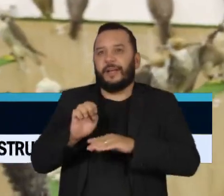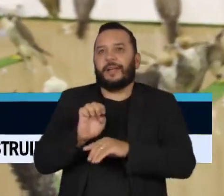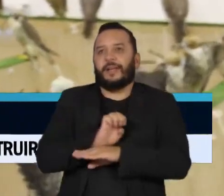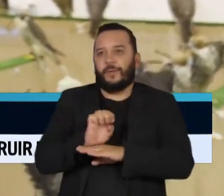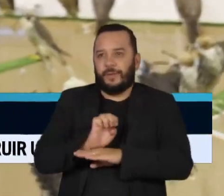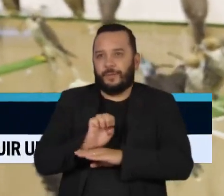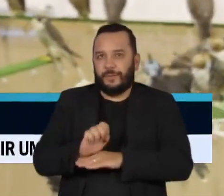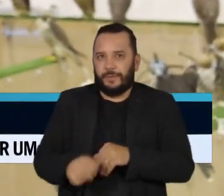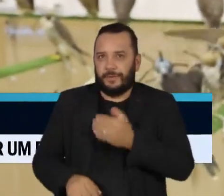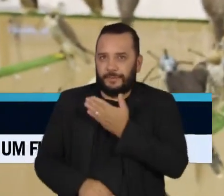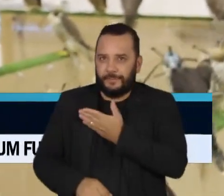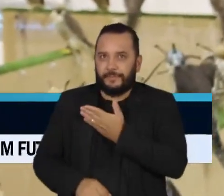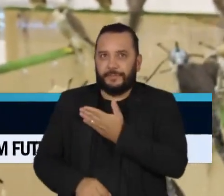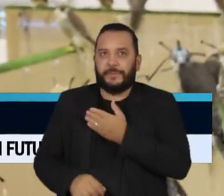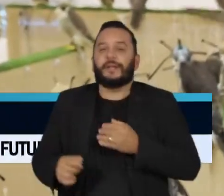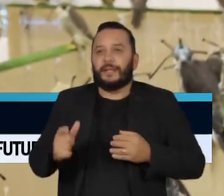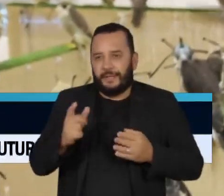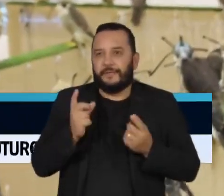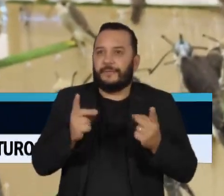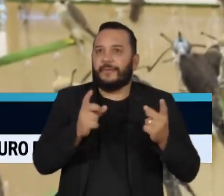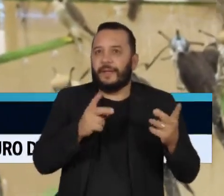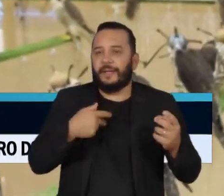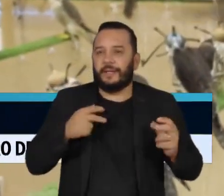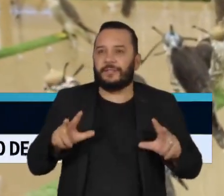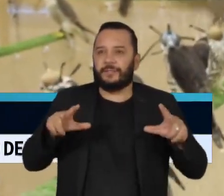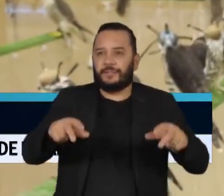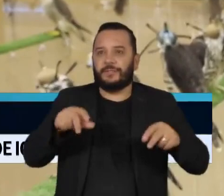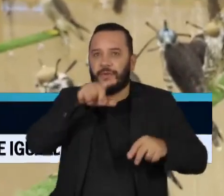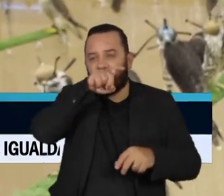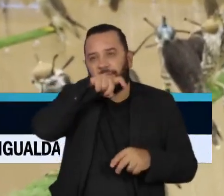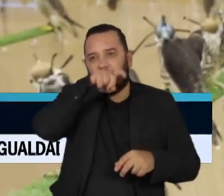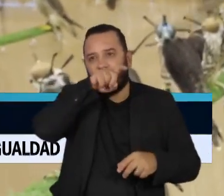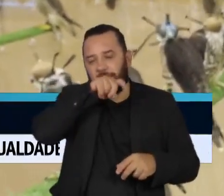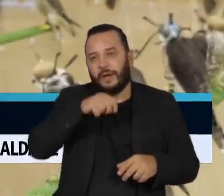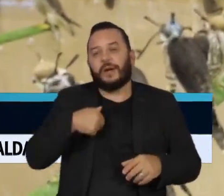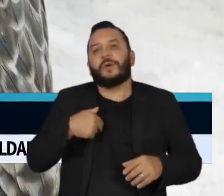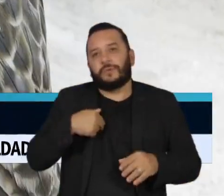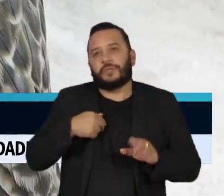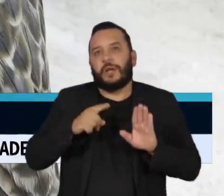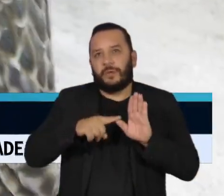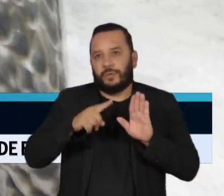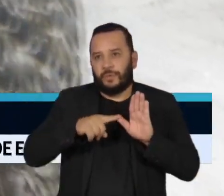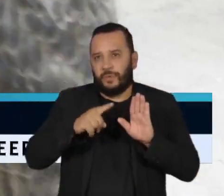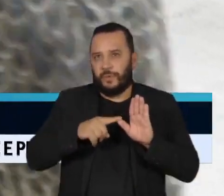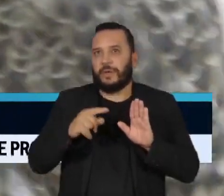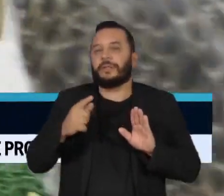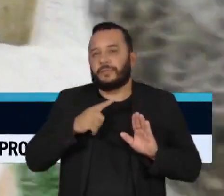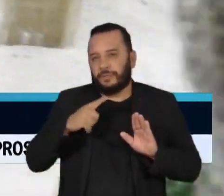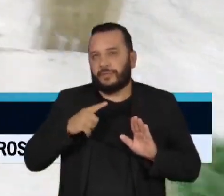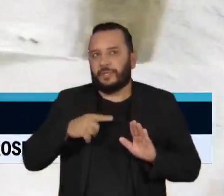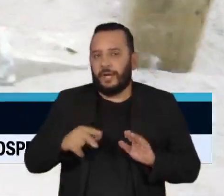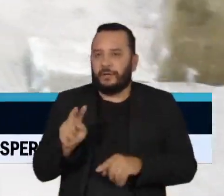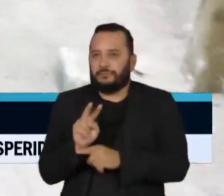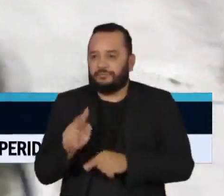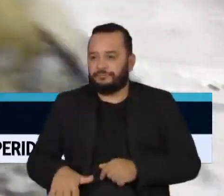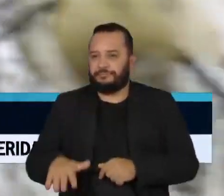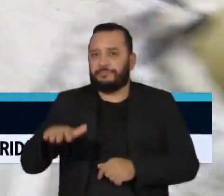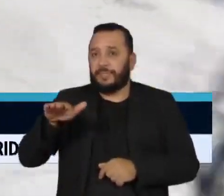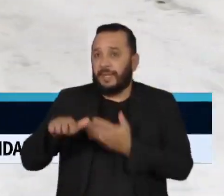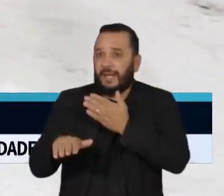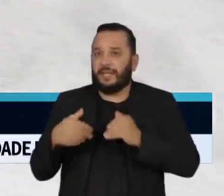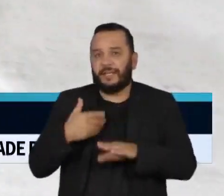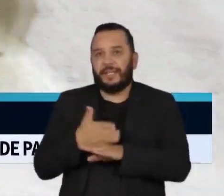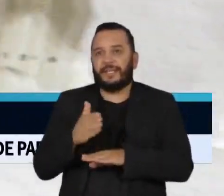o caled tem uma loja de falcões no mercado de Dorra E cria os animais desde criança ele diz que os falcões vem sendo treinados